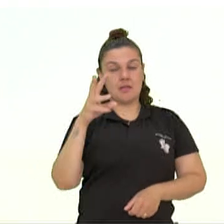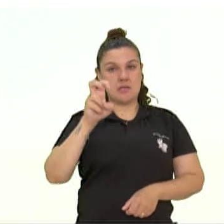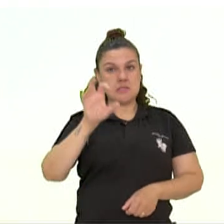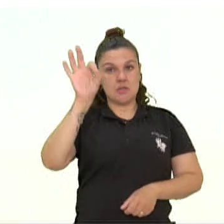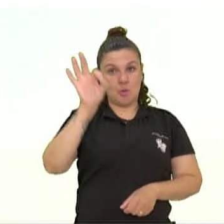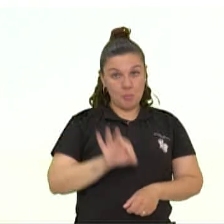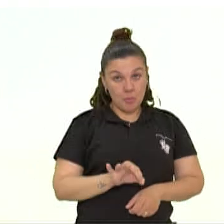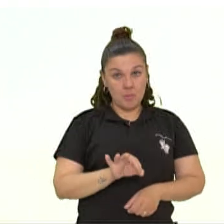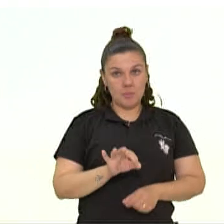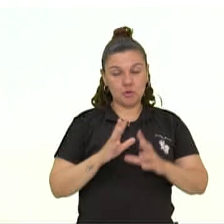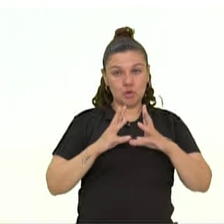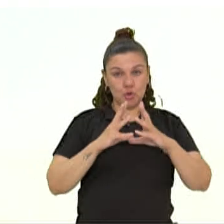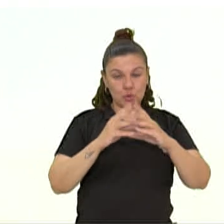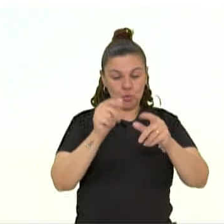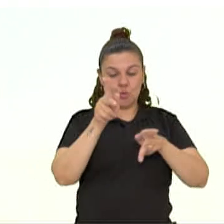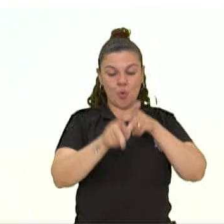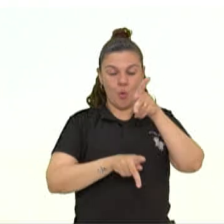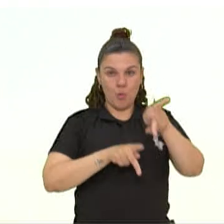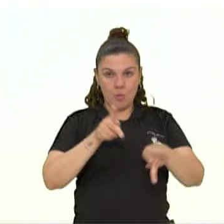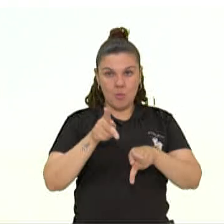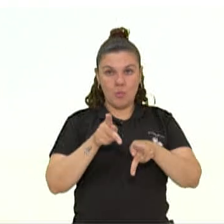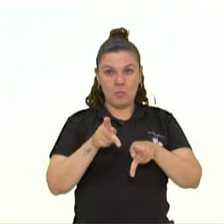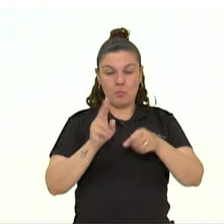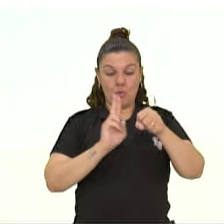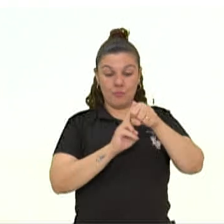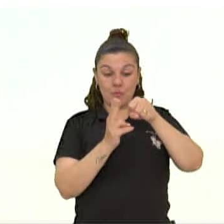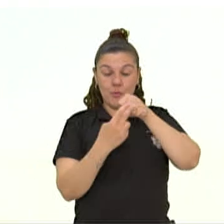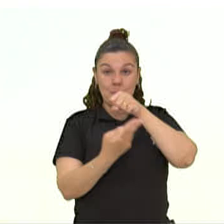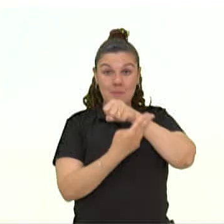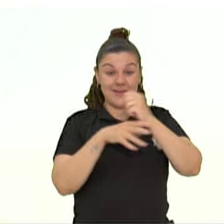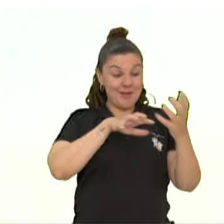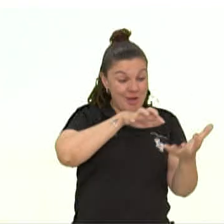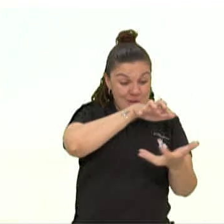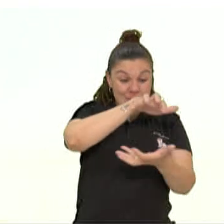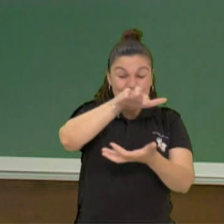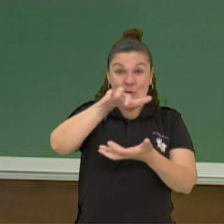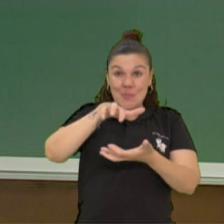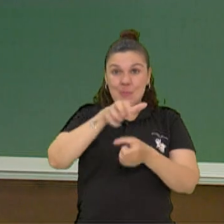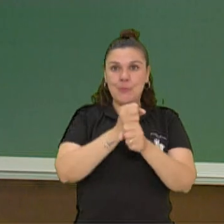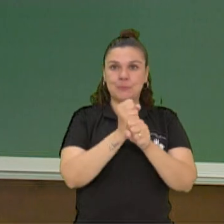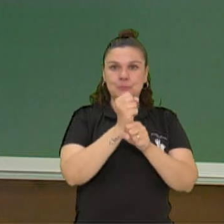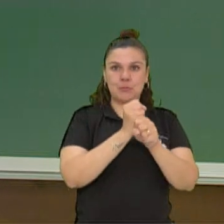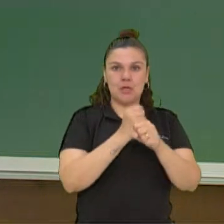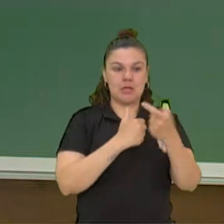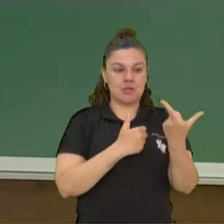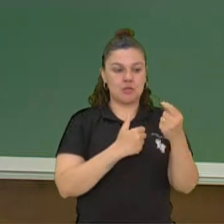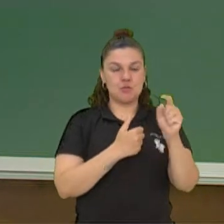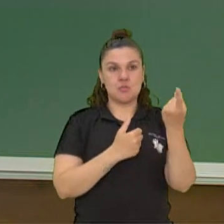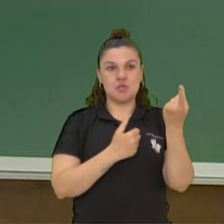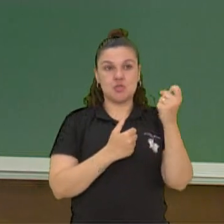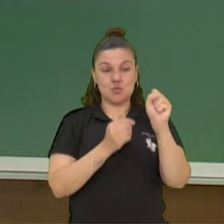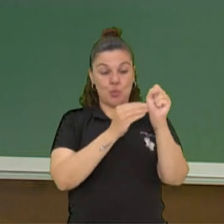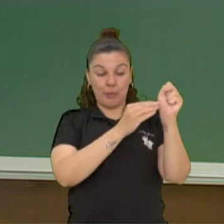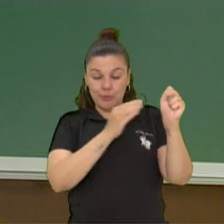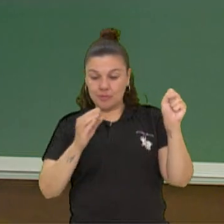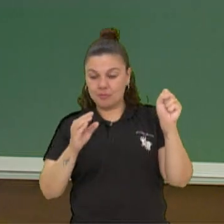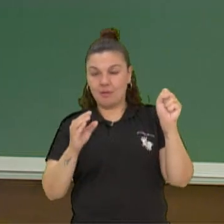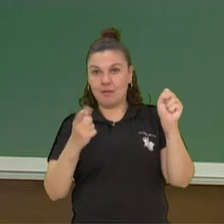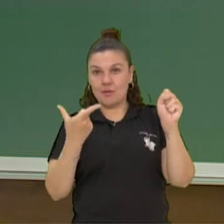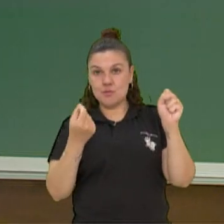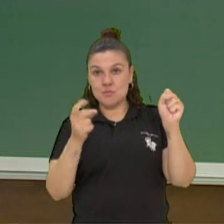35% do crescimento projetado para a população urbana no mundo entre 2018 agora e